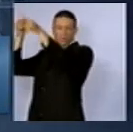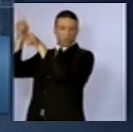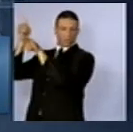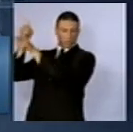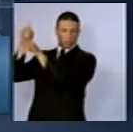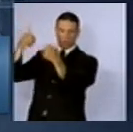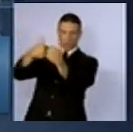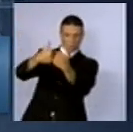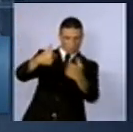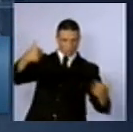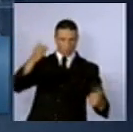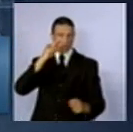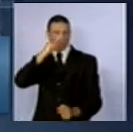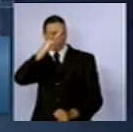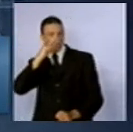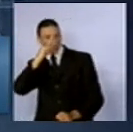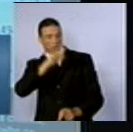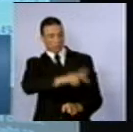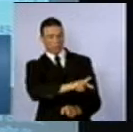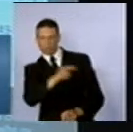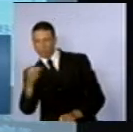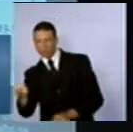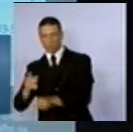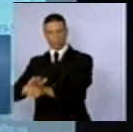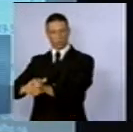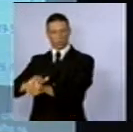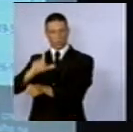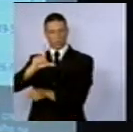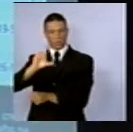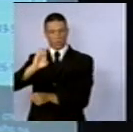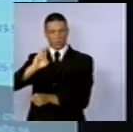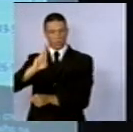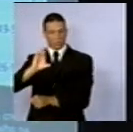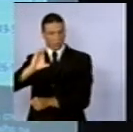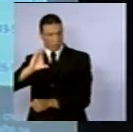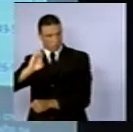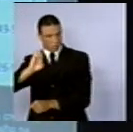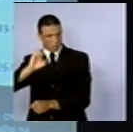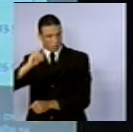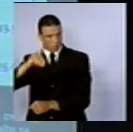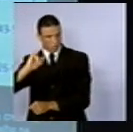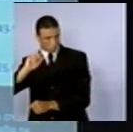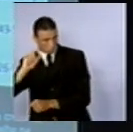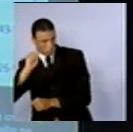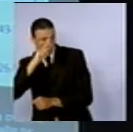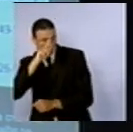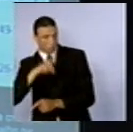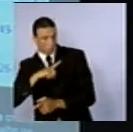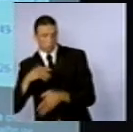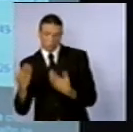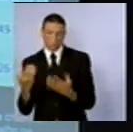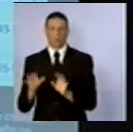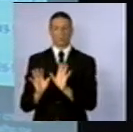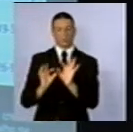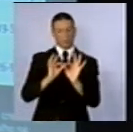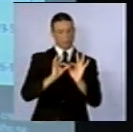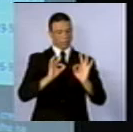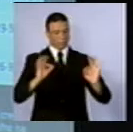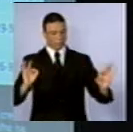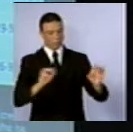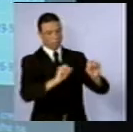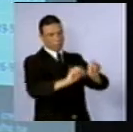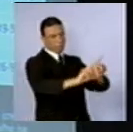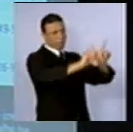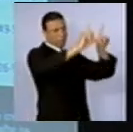à à questão da leucemia então nós temos aqui na primeira coluna a distância em metros e nós temos aqui